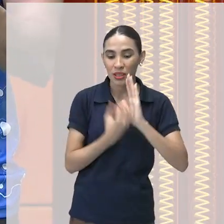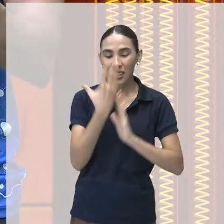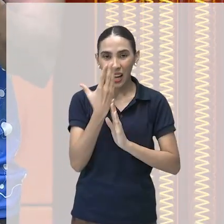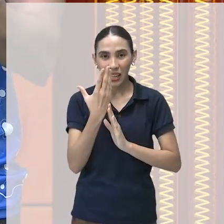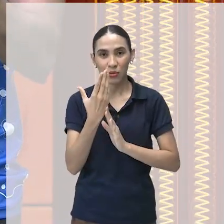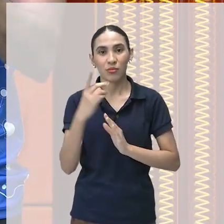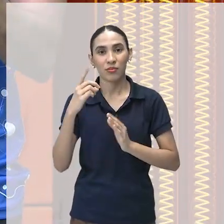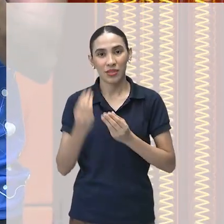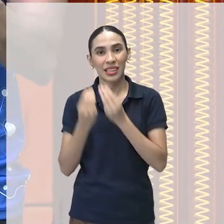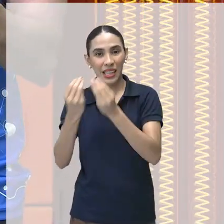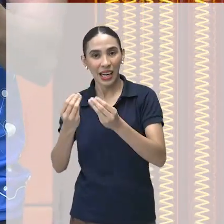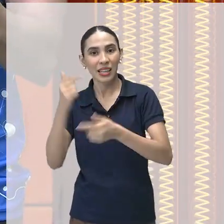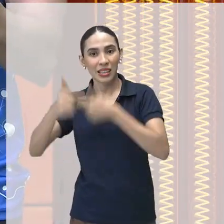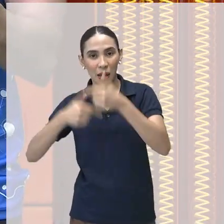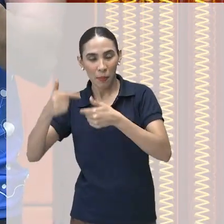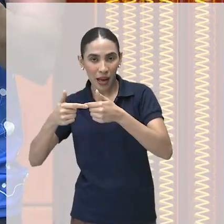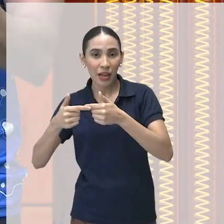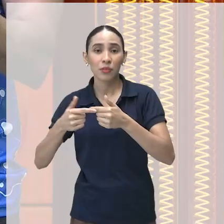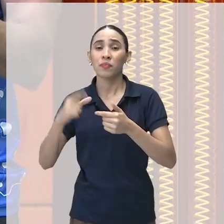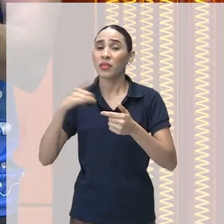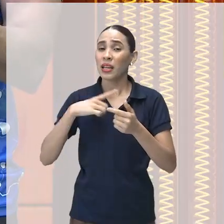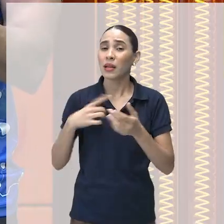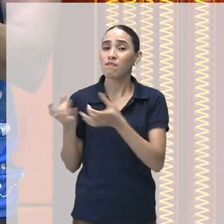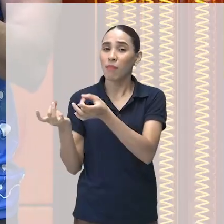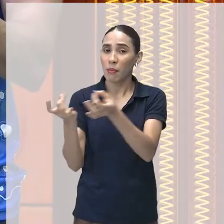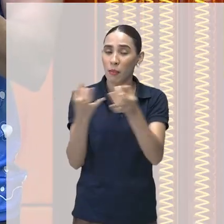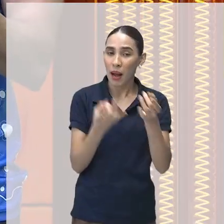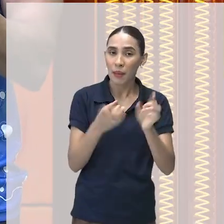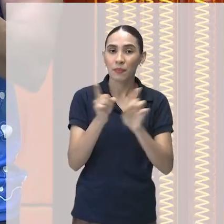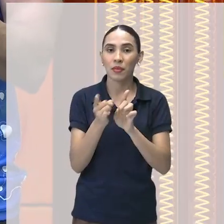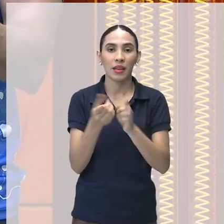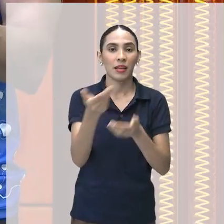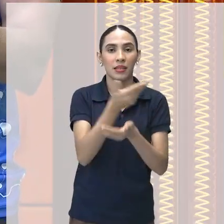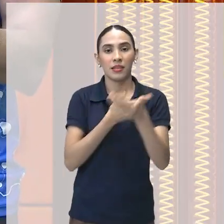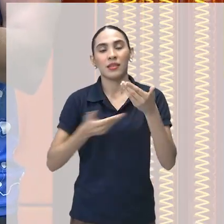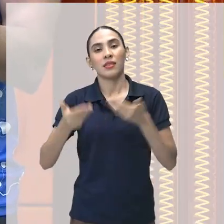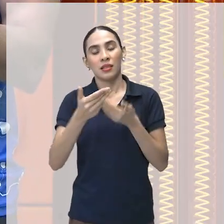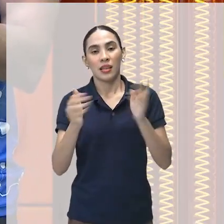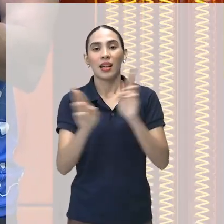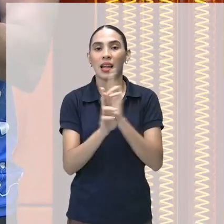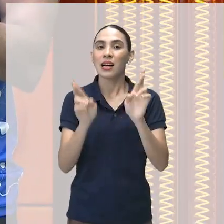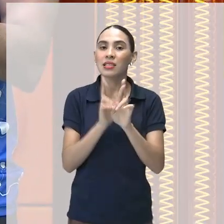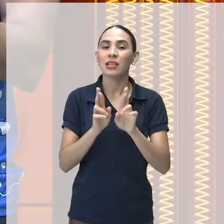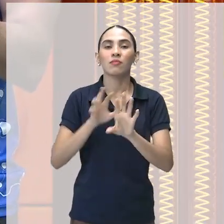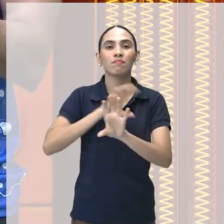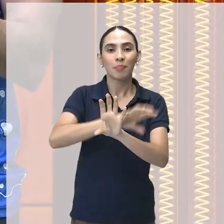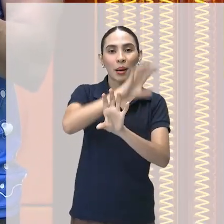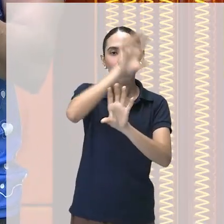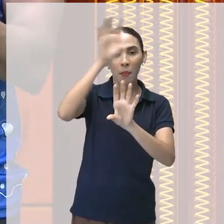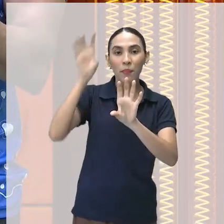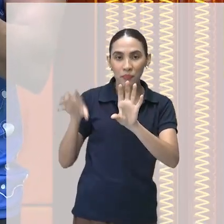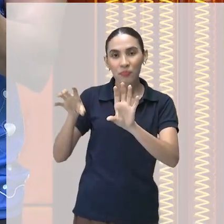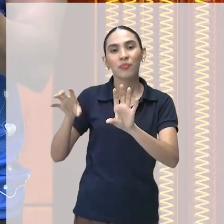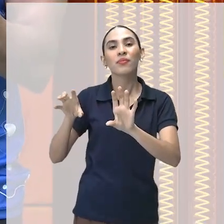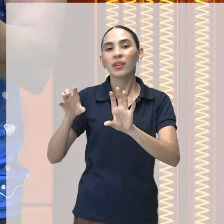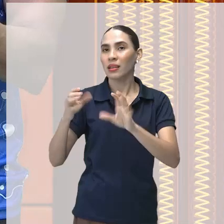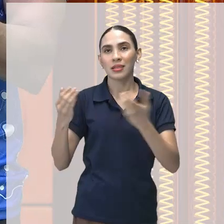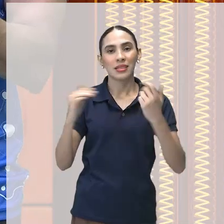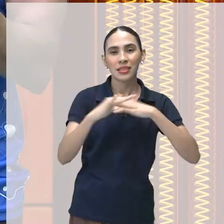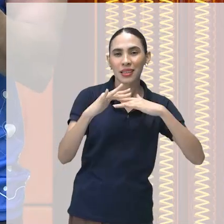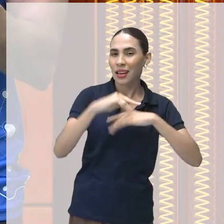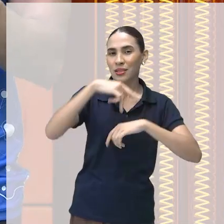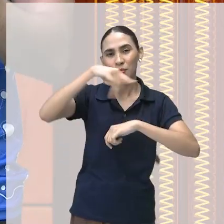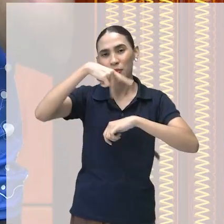emprego, a gente tem a comercialização desse produto, a gente tem a circulação dessa mercadoria pelo território de uma cidade